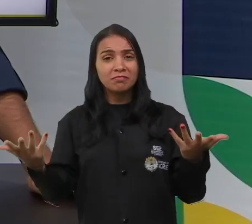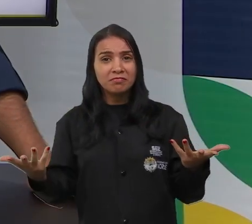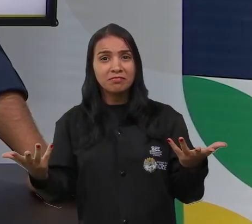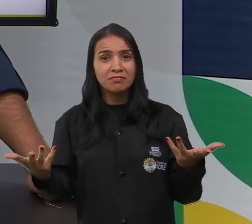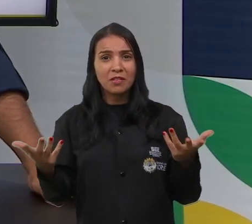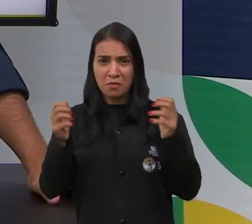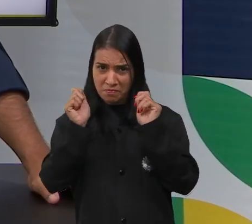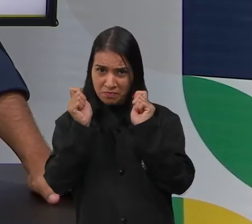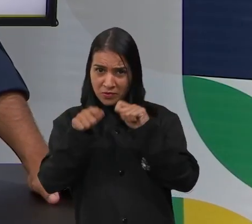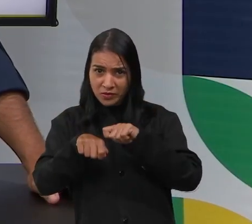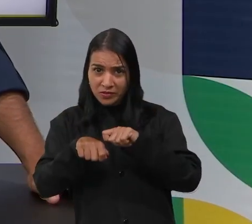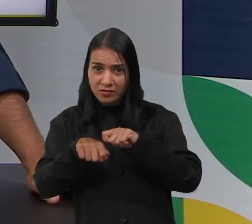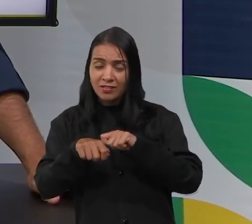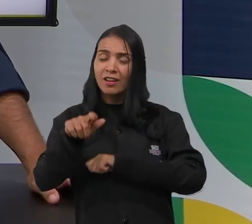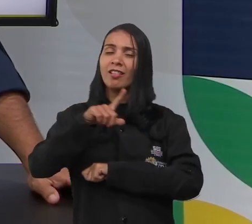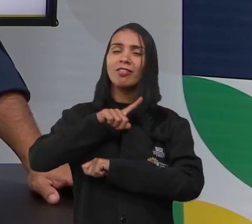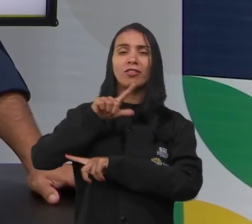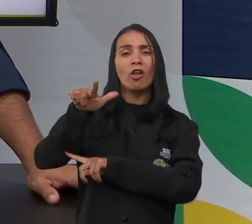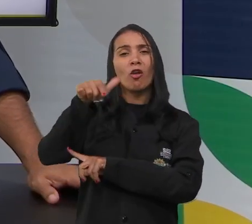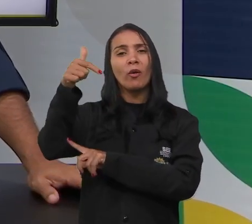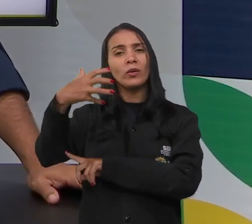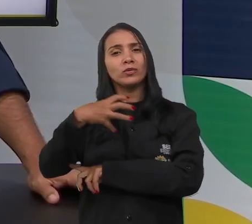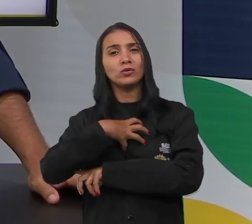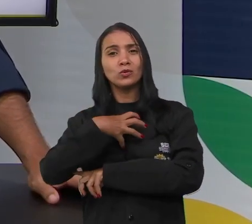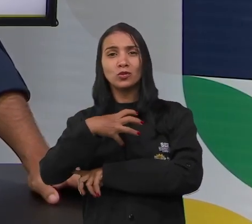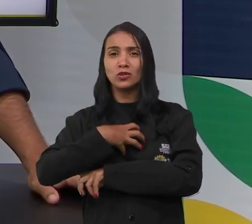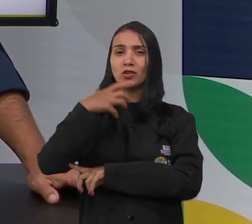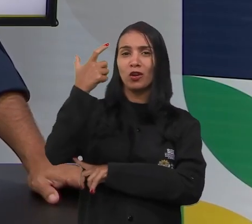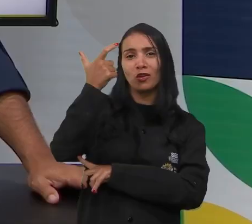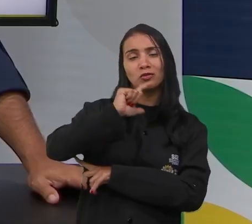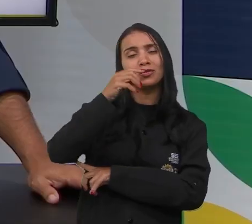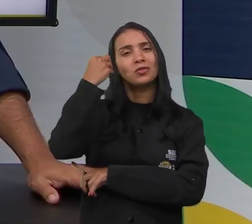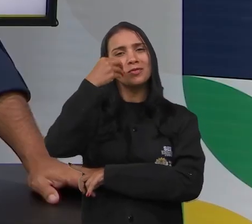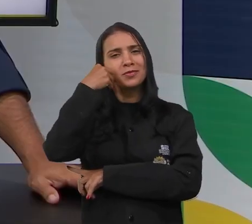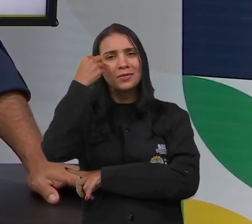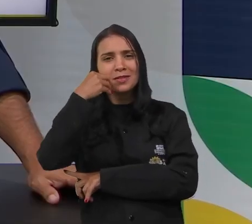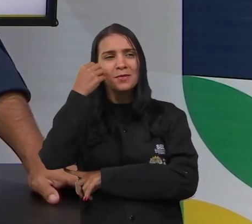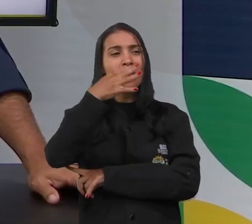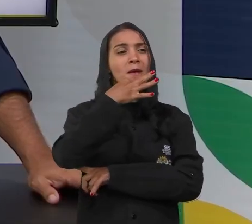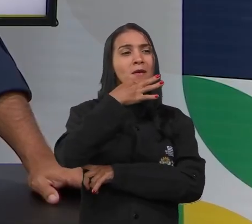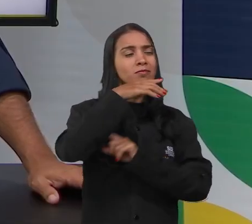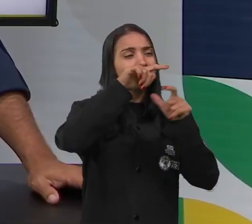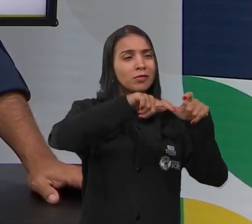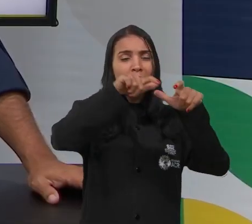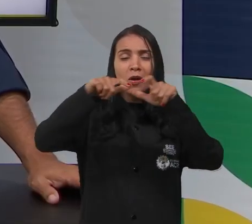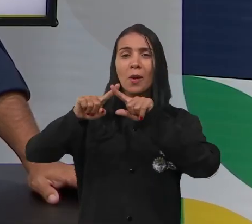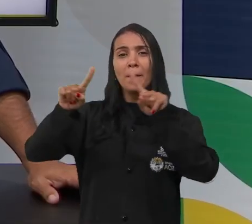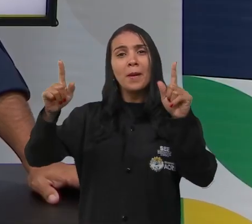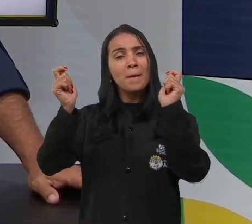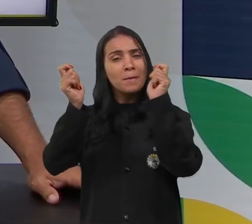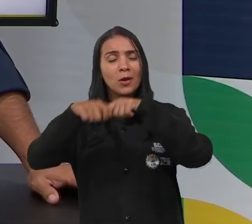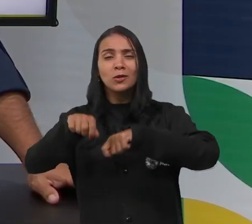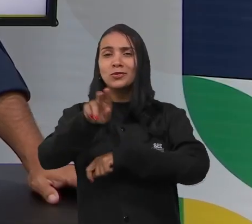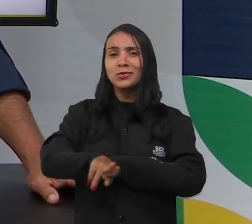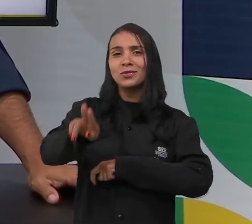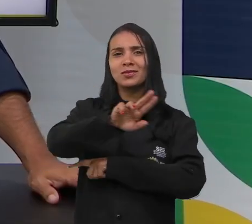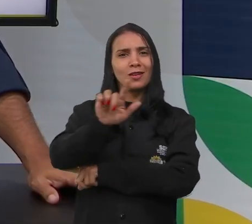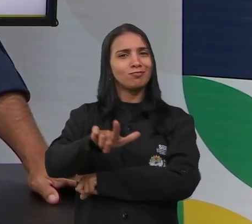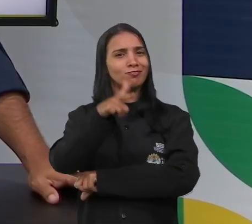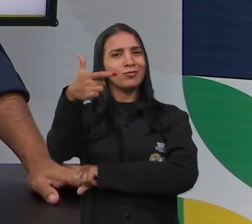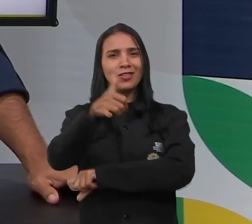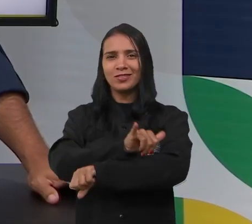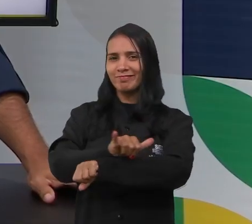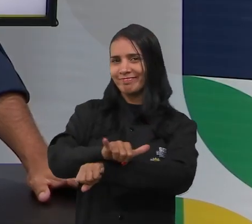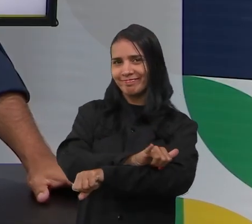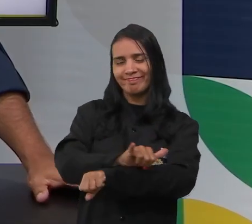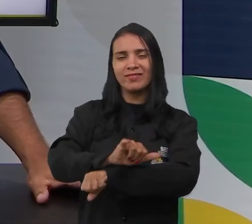Você pode fazer uma ação de conseguir vivenciar, conhecer a cidade, mas pode utilizar um outro recurso